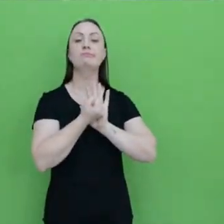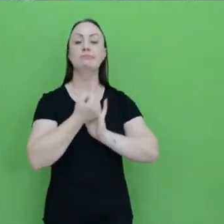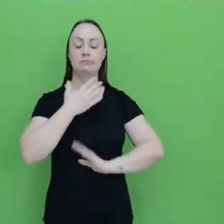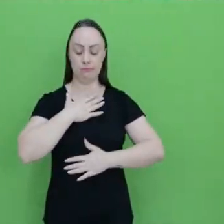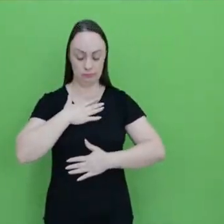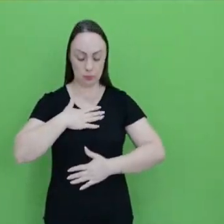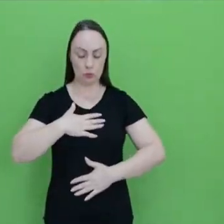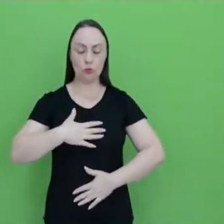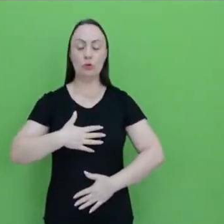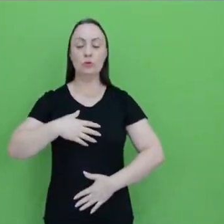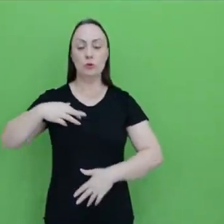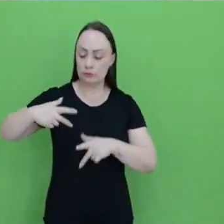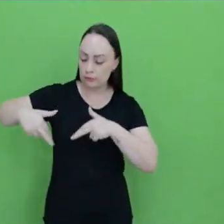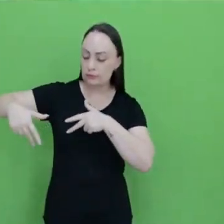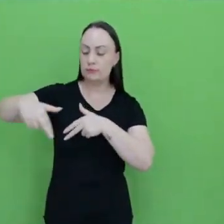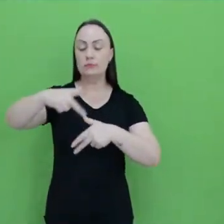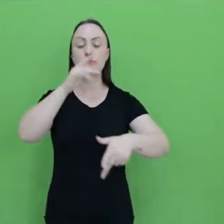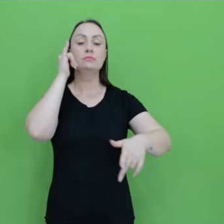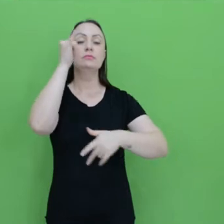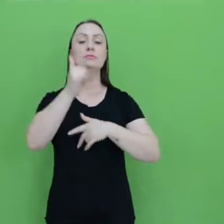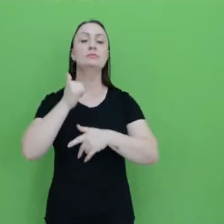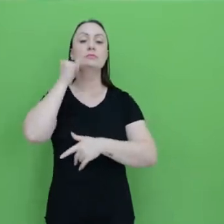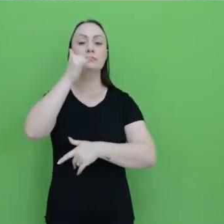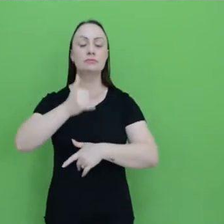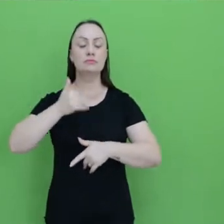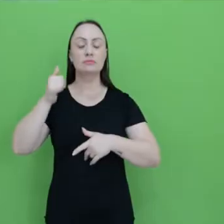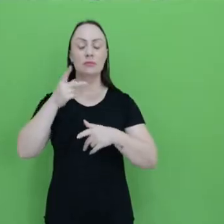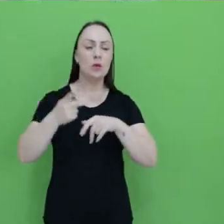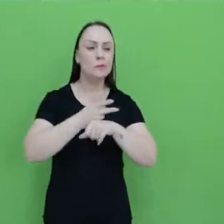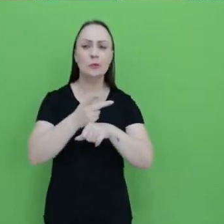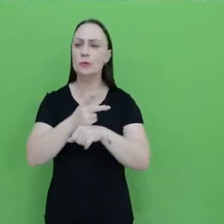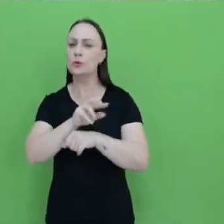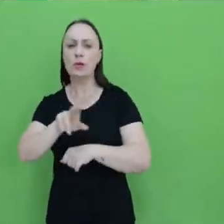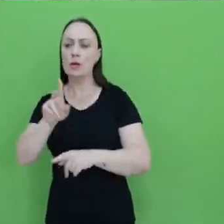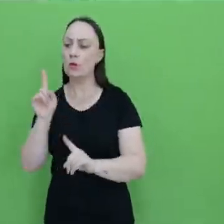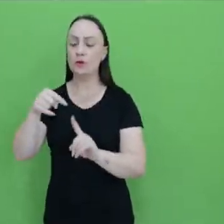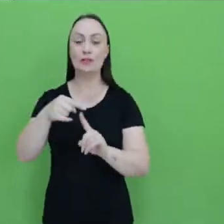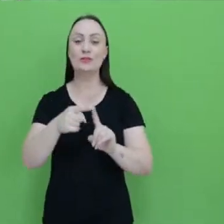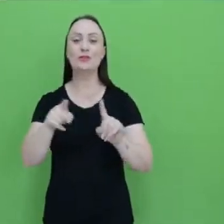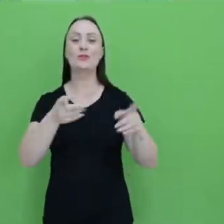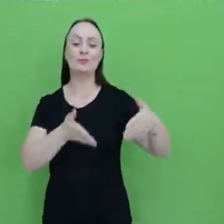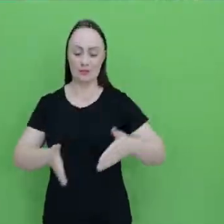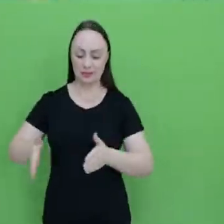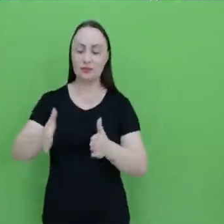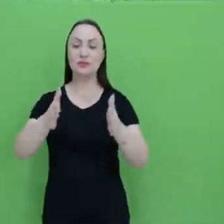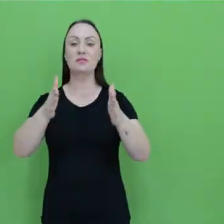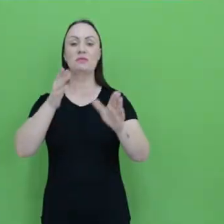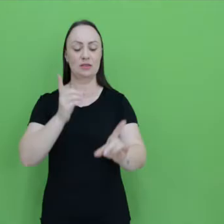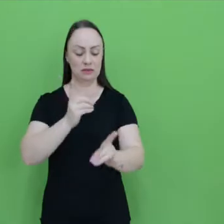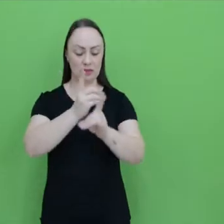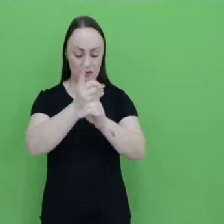Relatos caminhantes, peregrino que busca não um destino, mas o trajeto, o encontro com